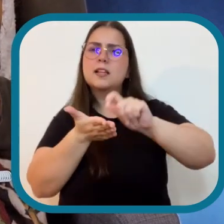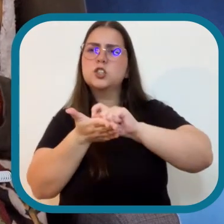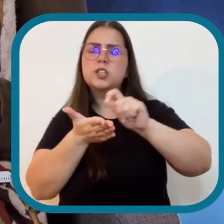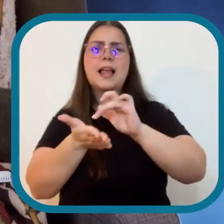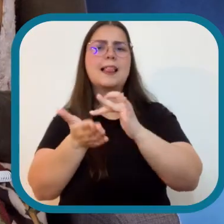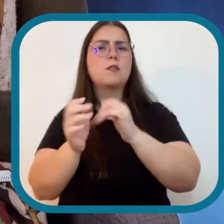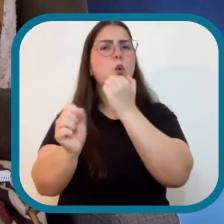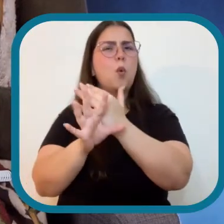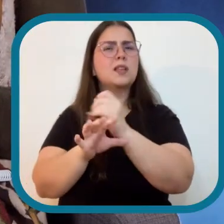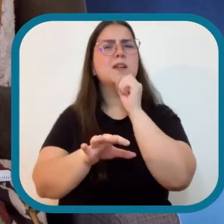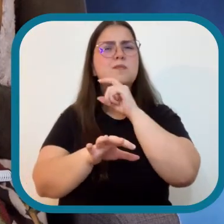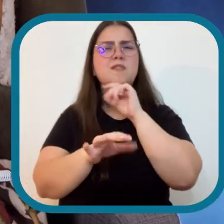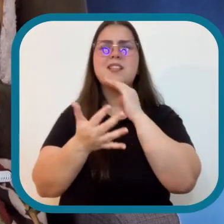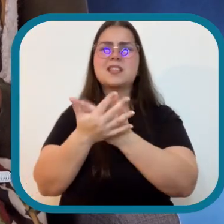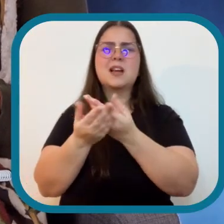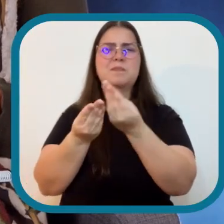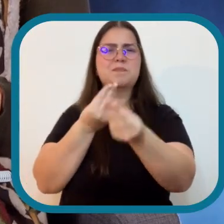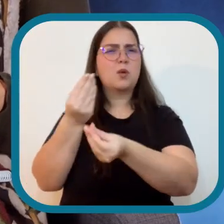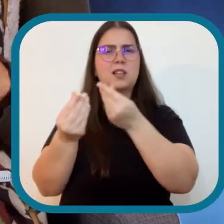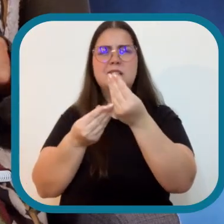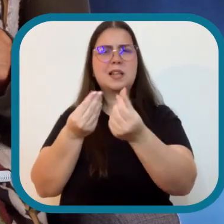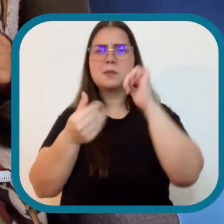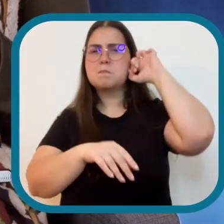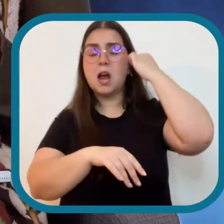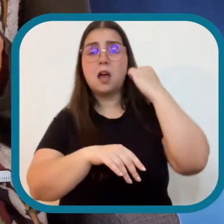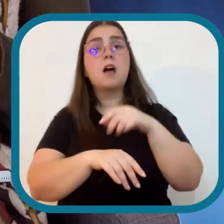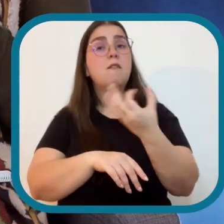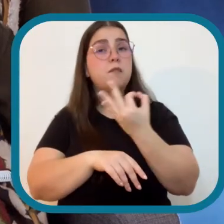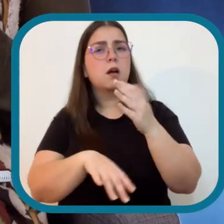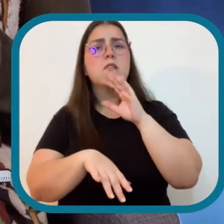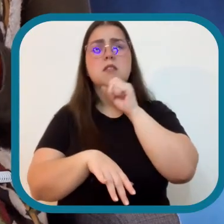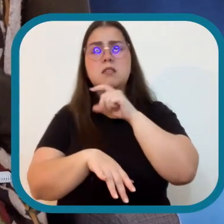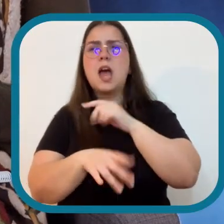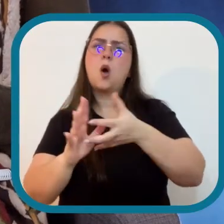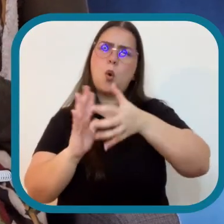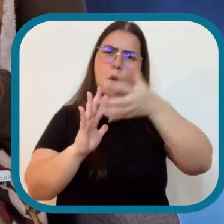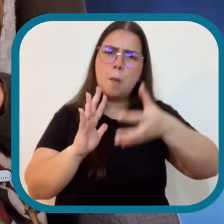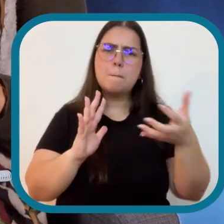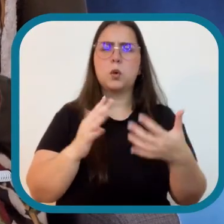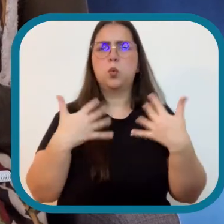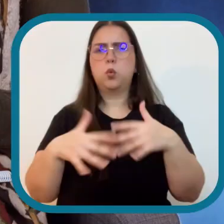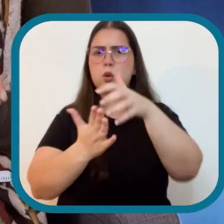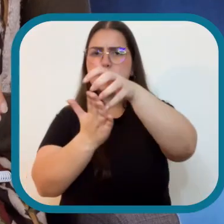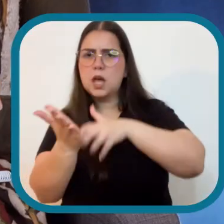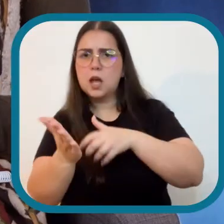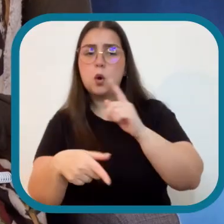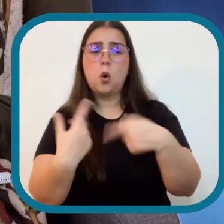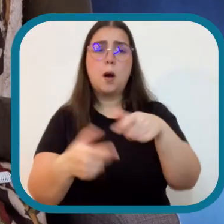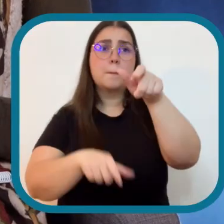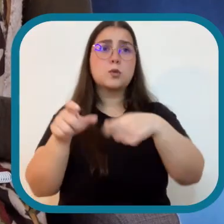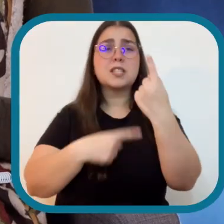vai estragar a qualidade, que até pode ser complexo e denso, não é? O texto pode ser difícil de perceber para muita